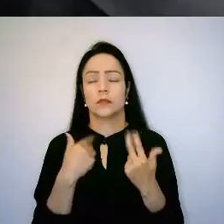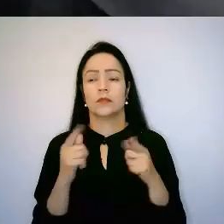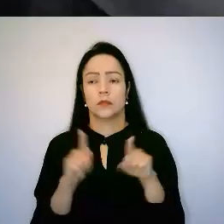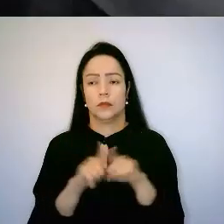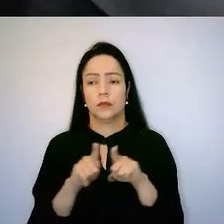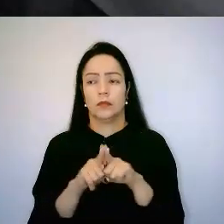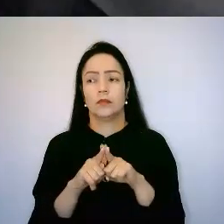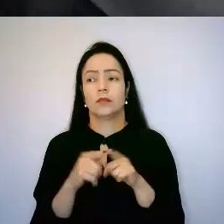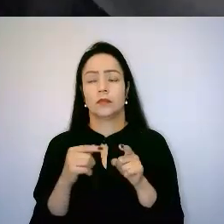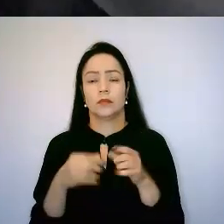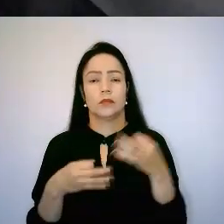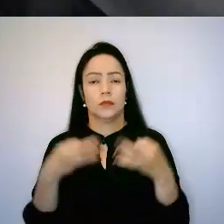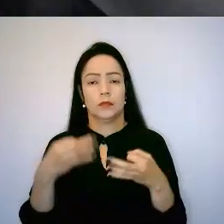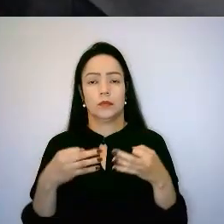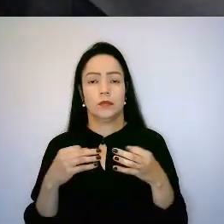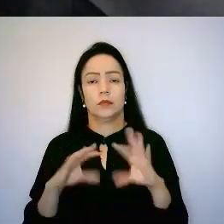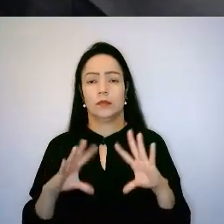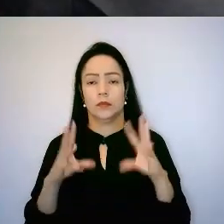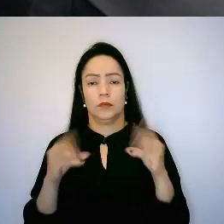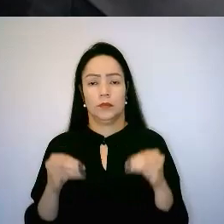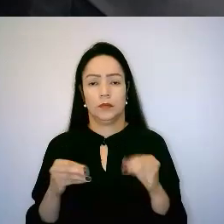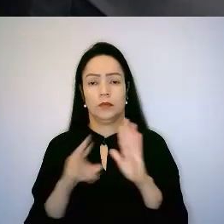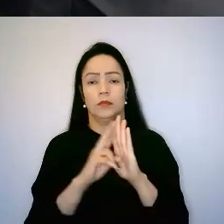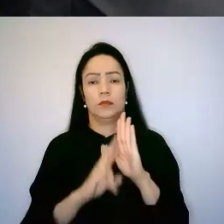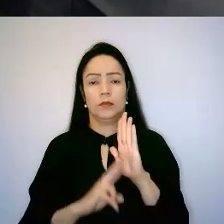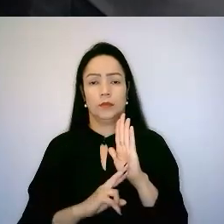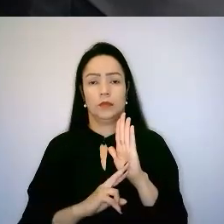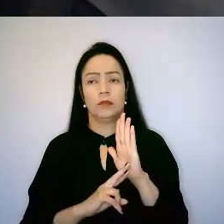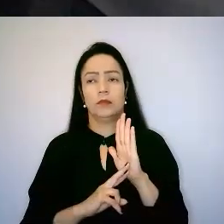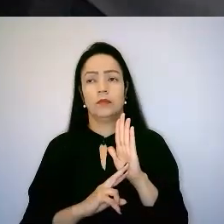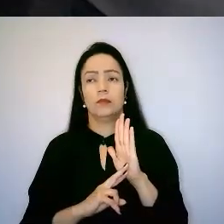unanimidade nos termos do voto do relator